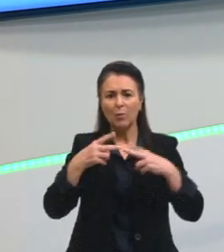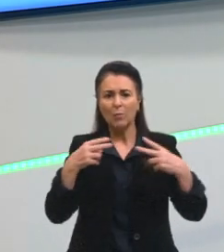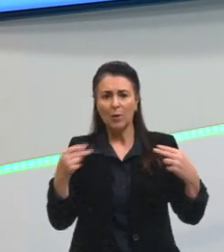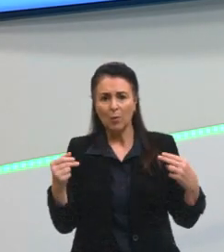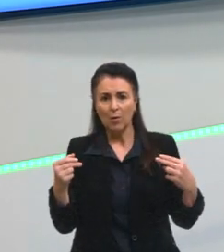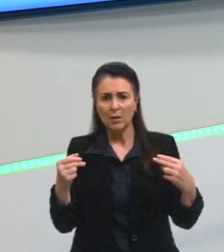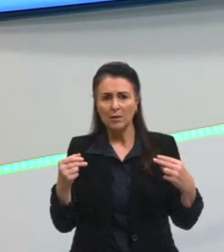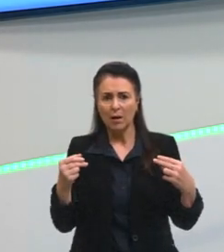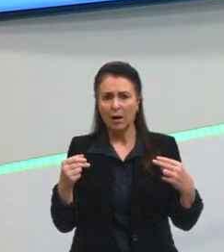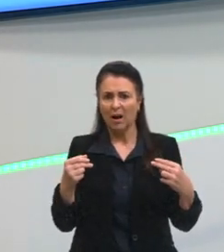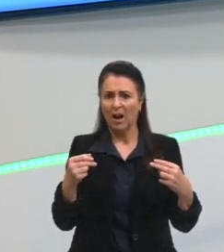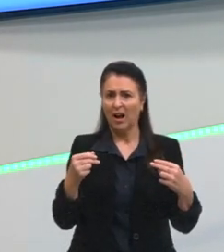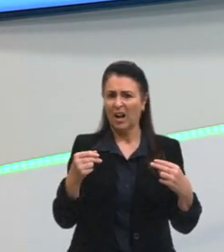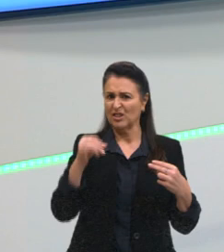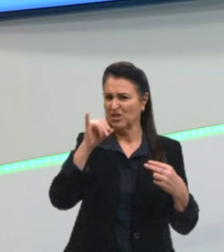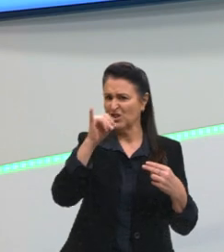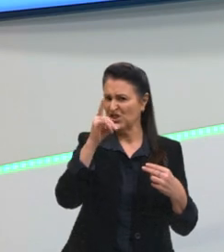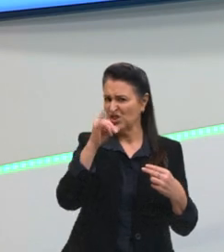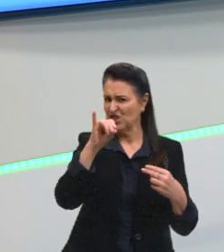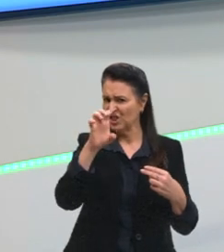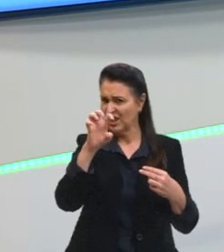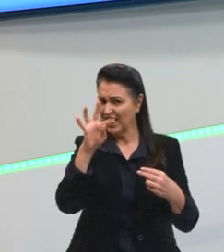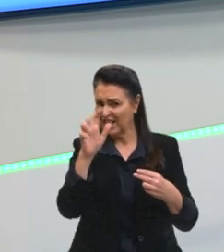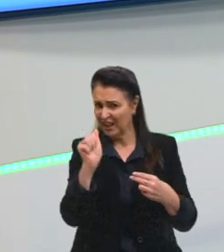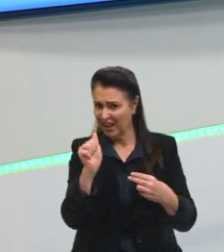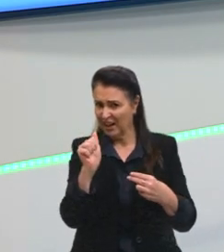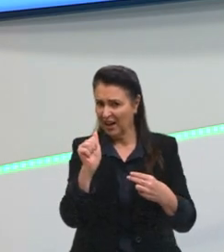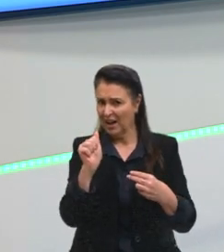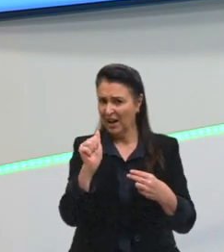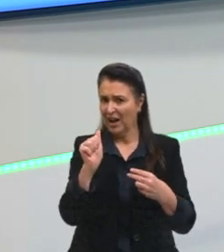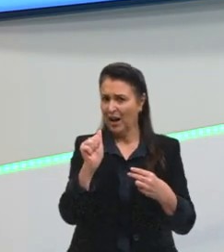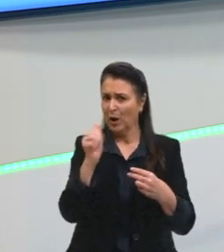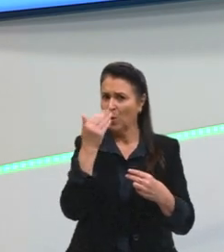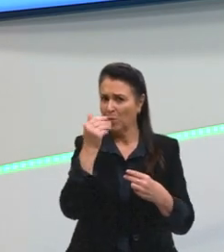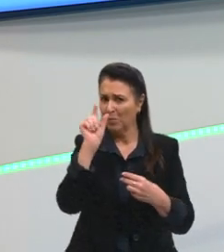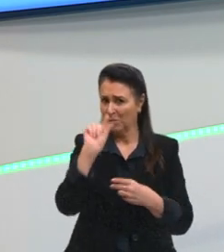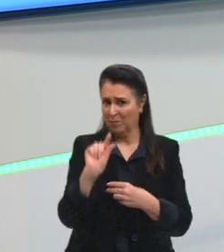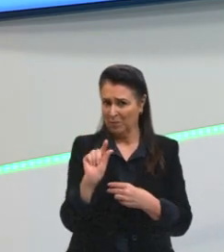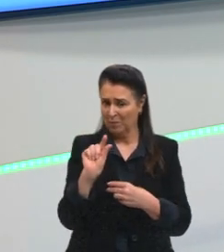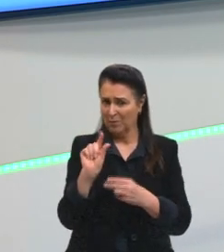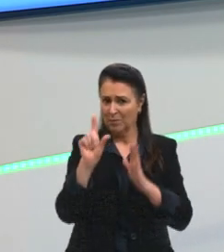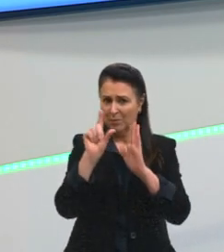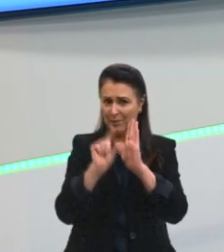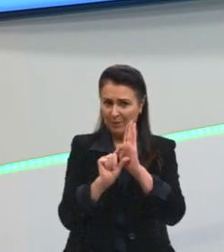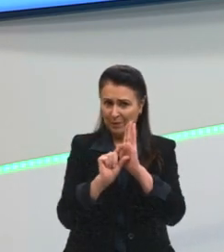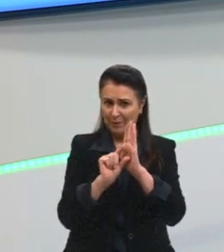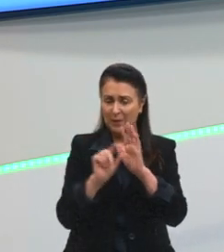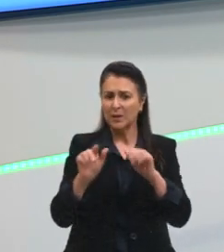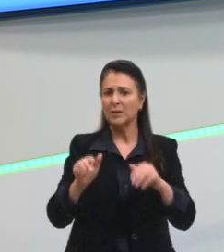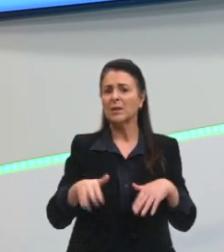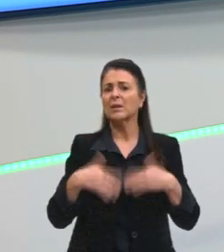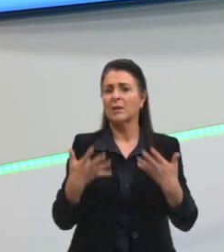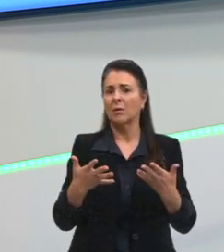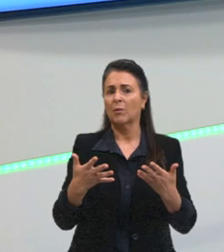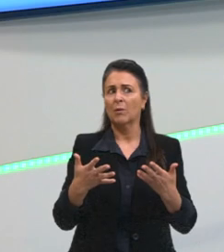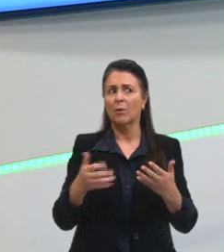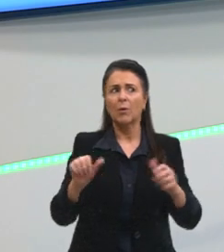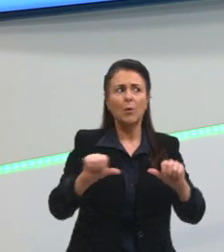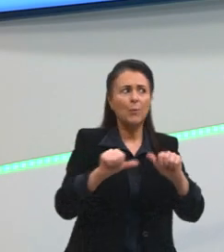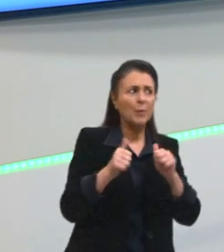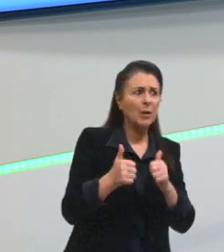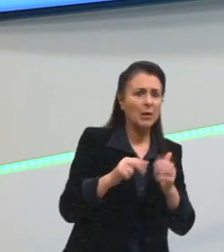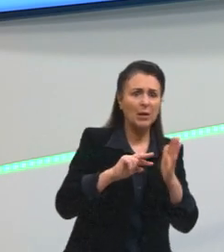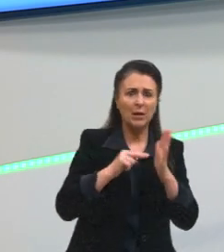à dieta qual desse as traduções Qual é o melhor o significado qual é o melhor